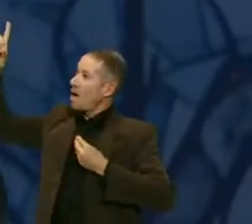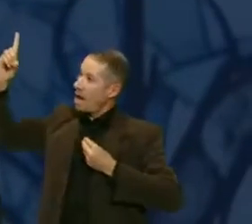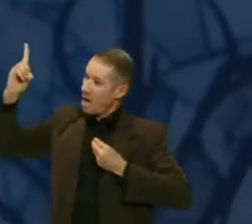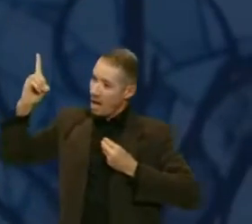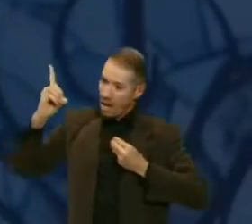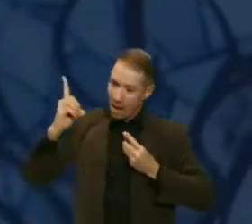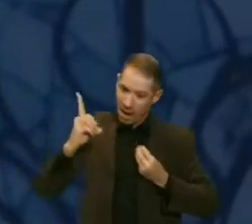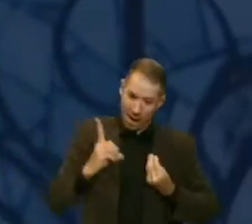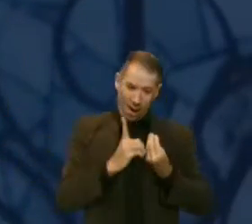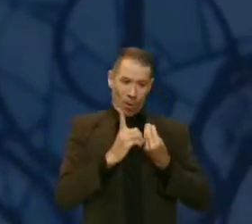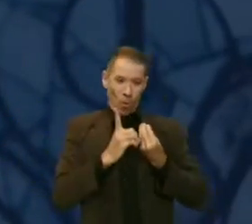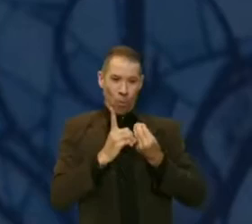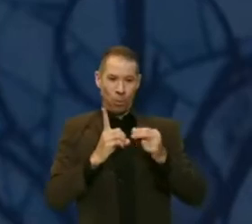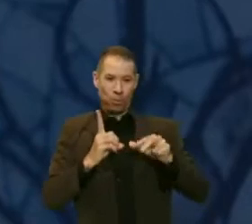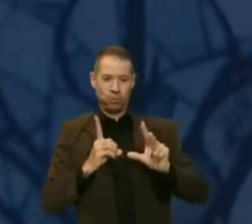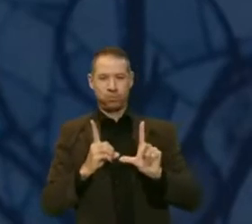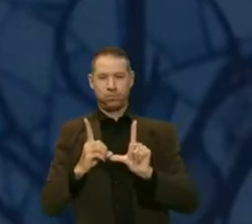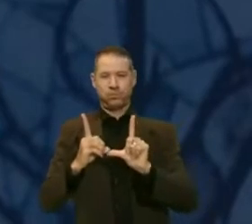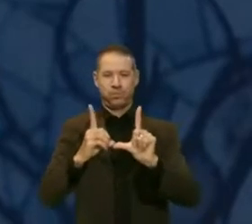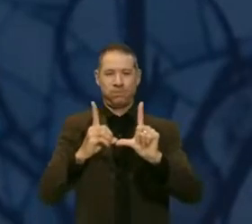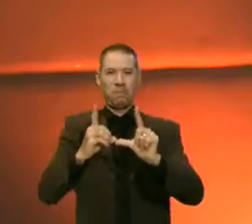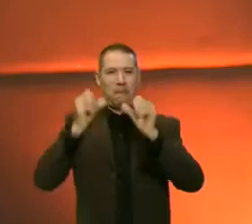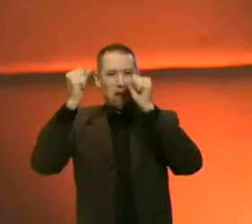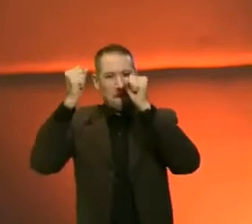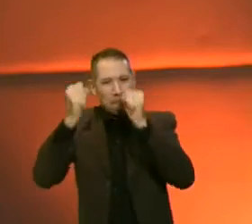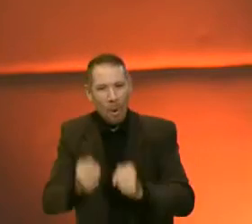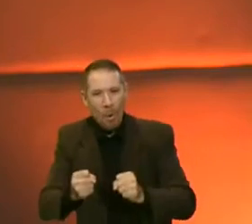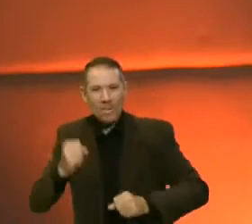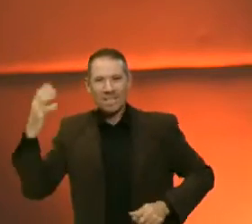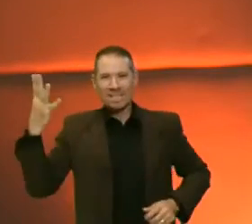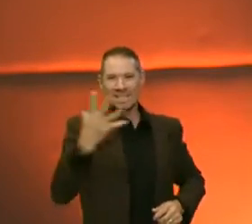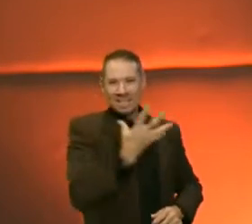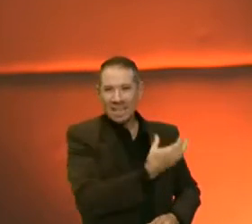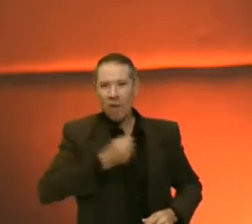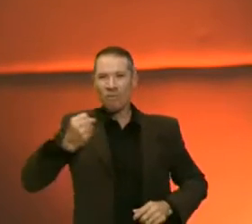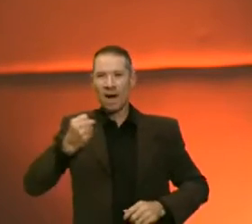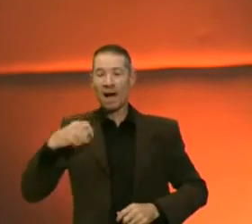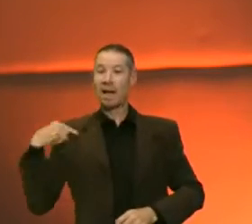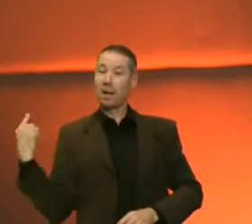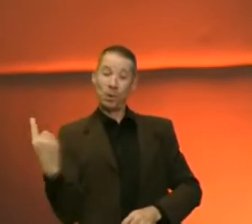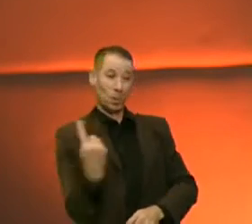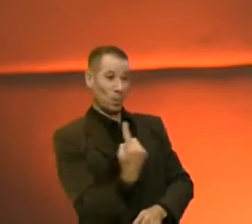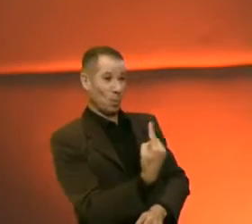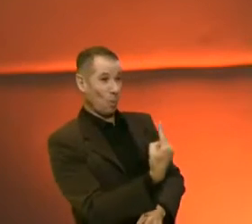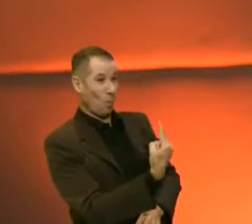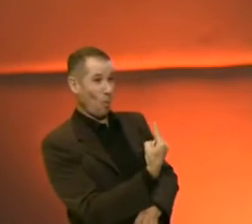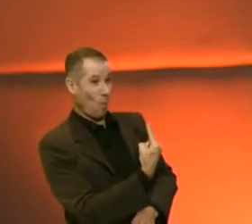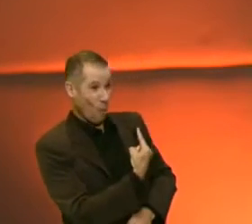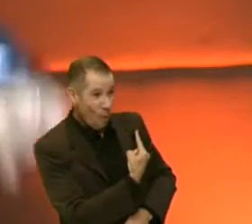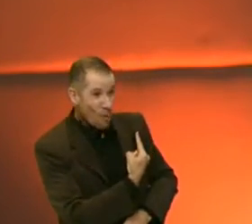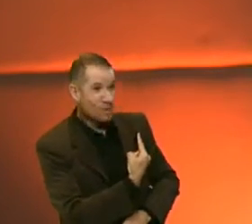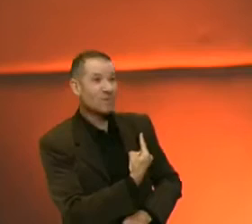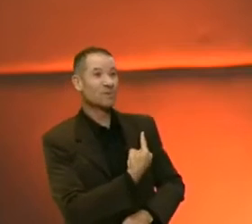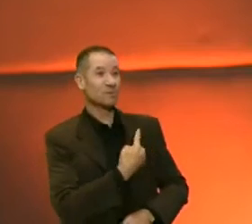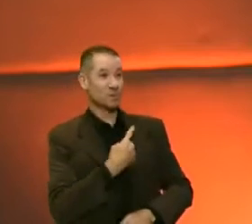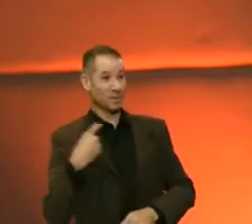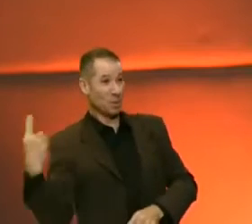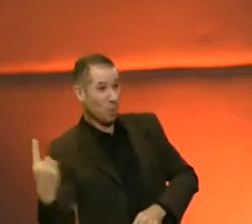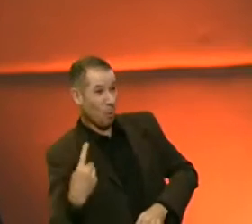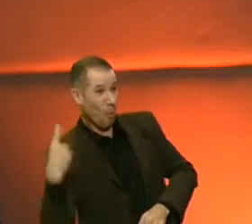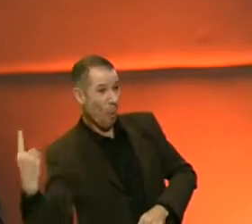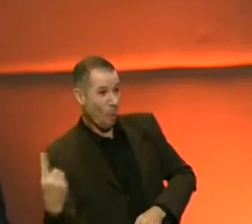visitar, Ele pode salvar a nós e aos